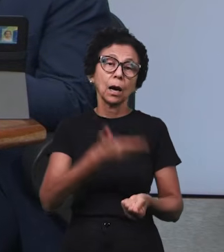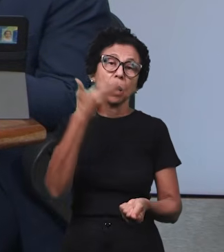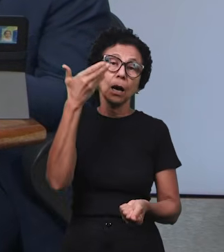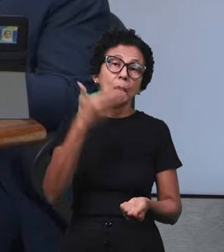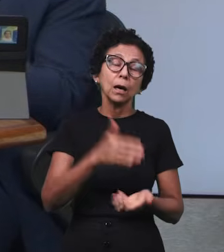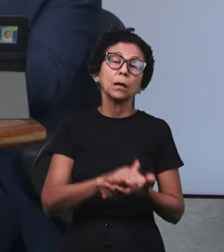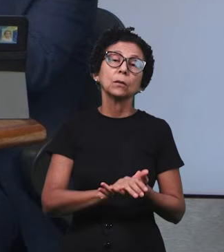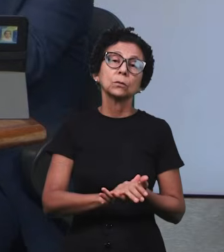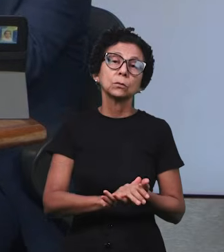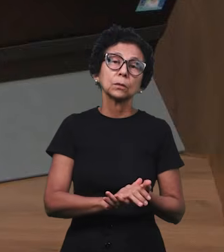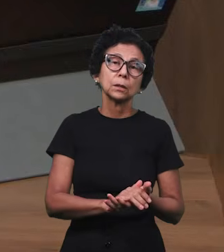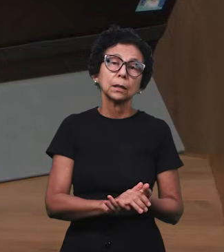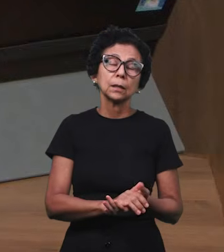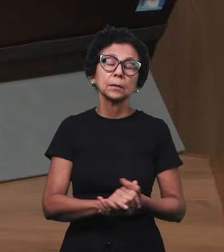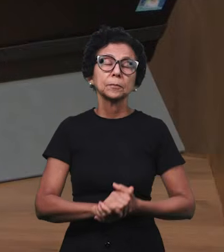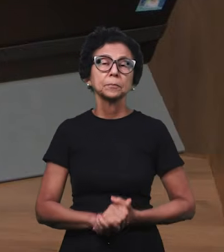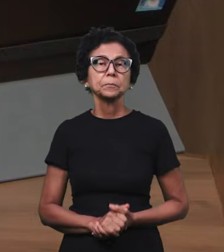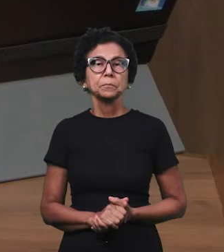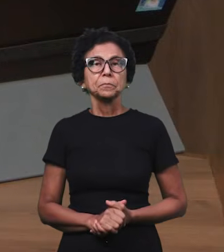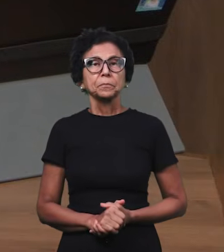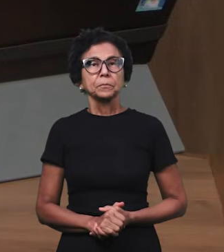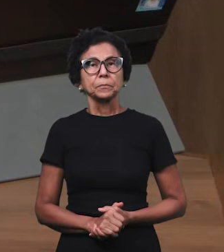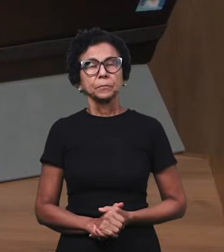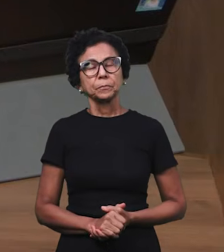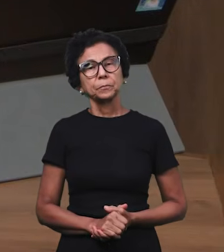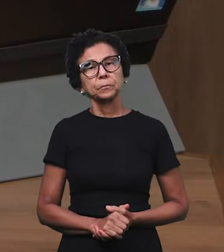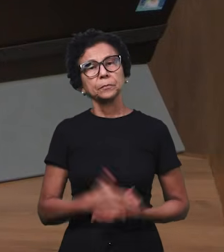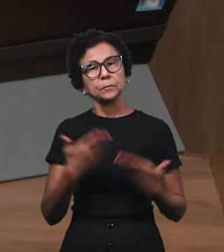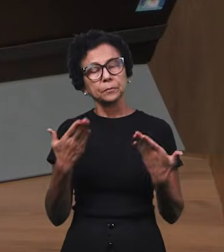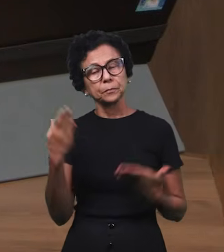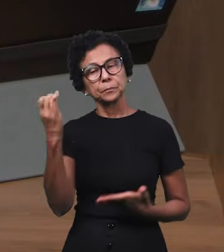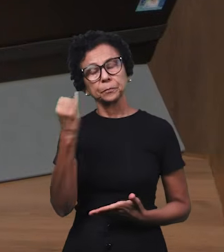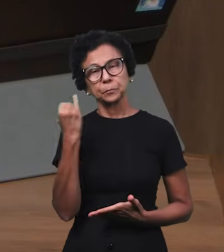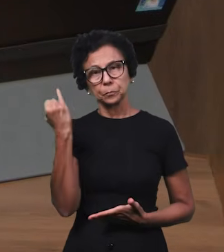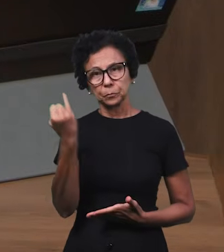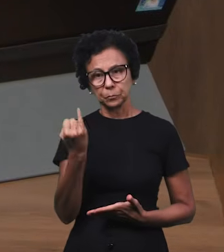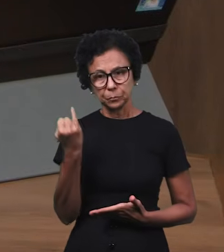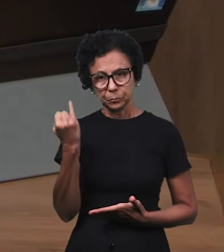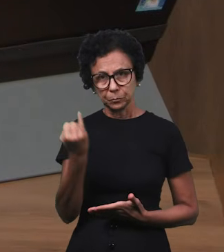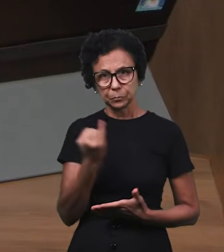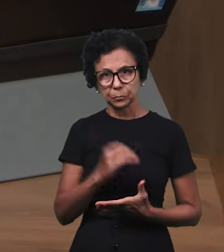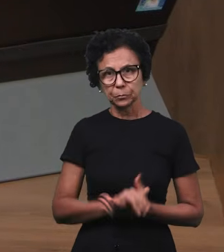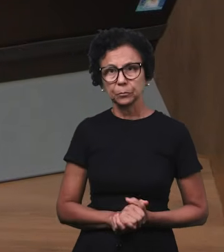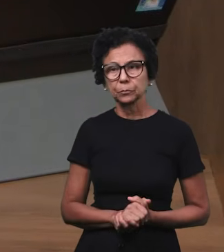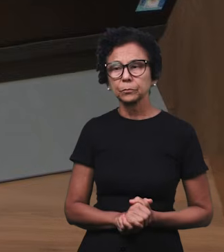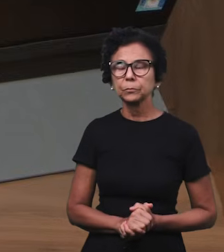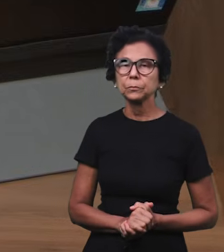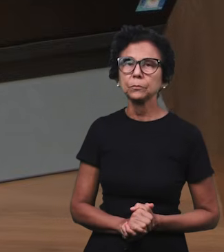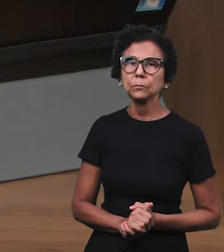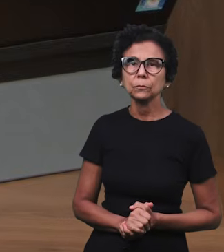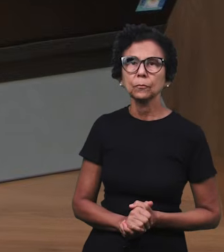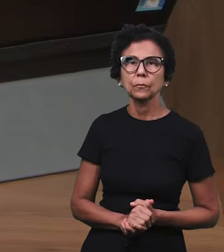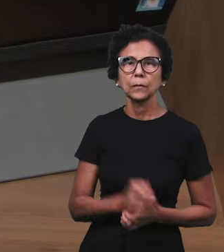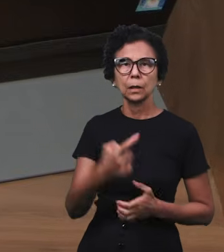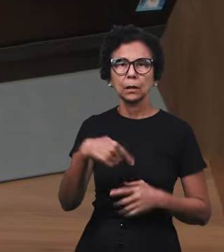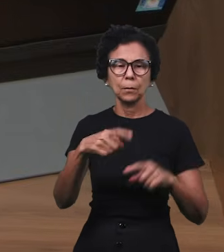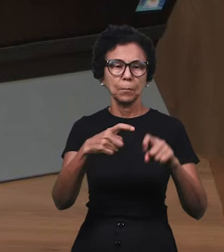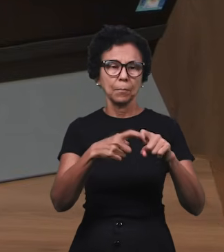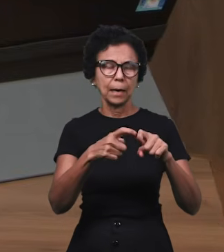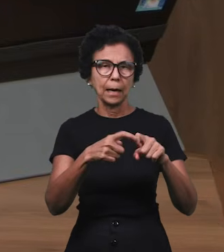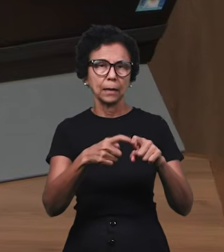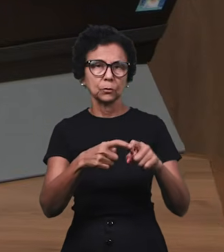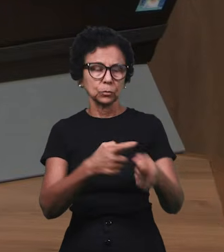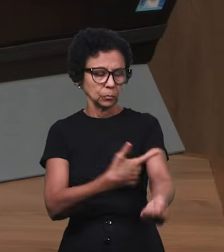Então, a você que nos assiste, é importante você estar com seus exames em dia,